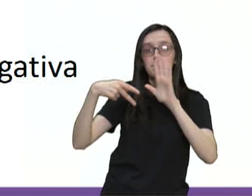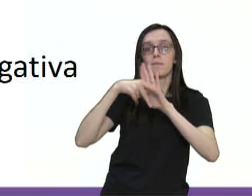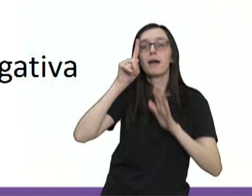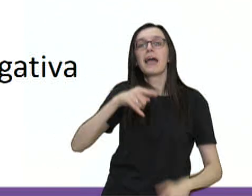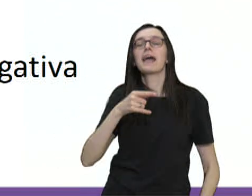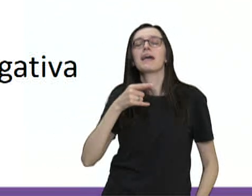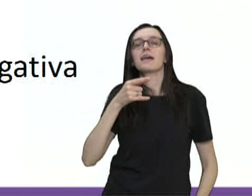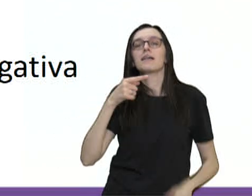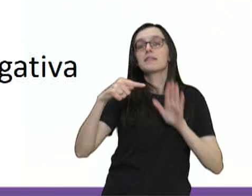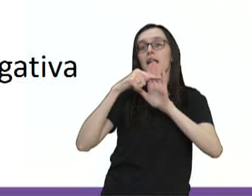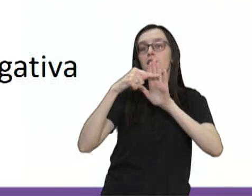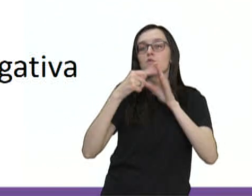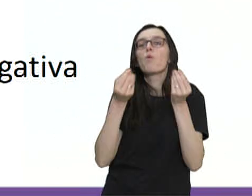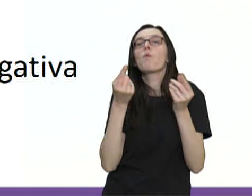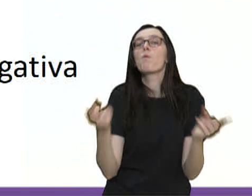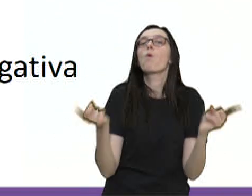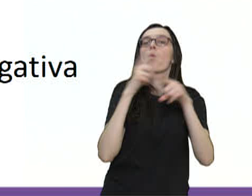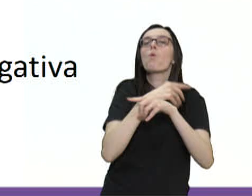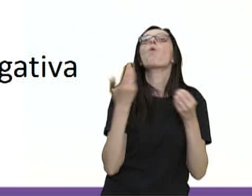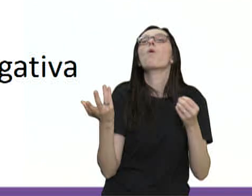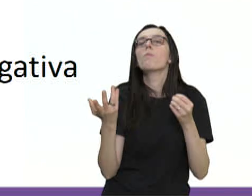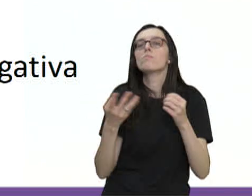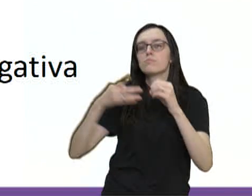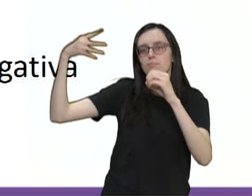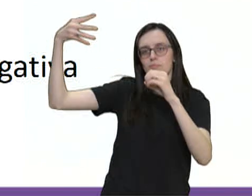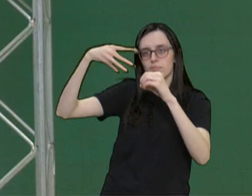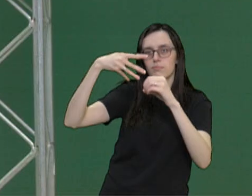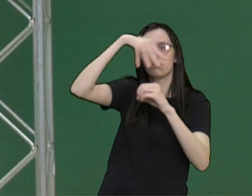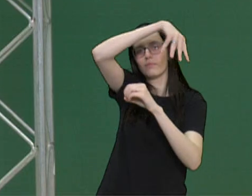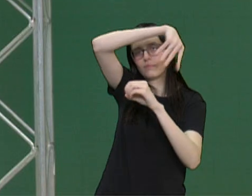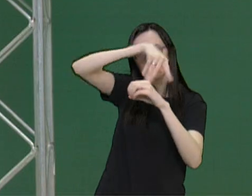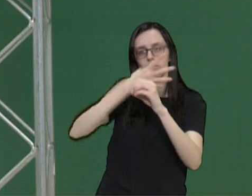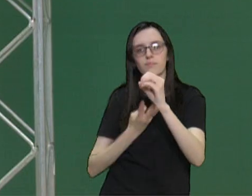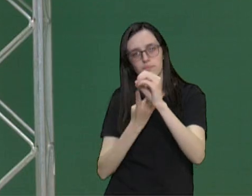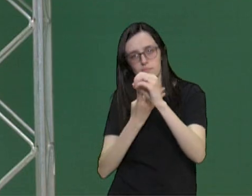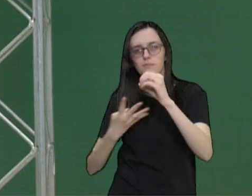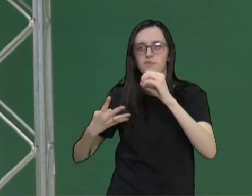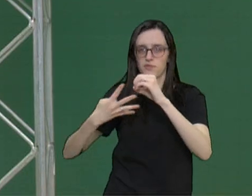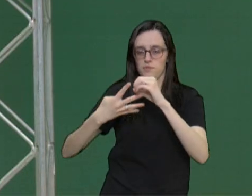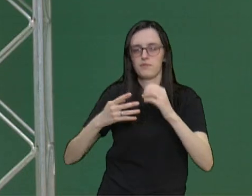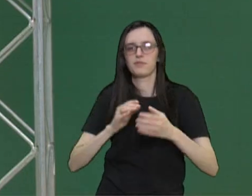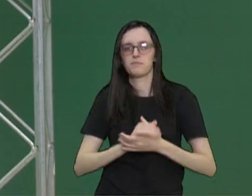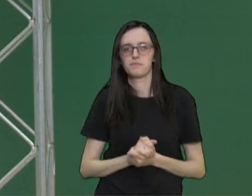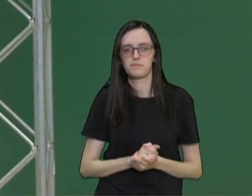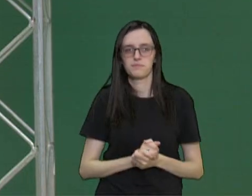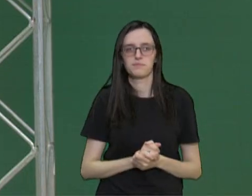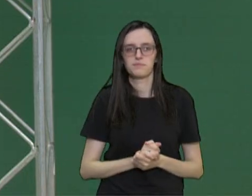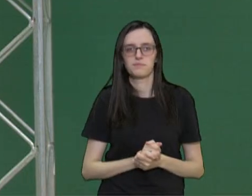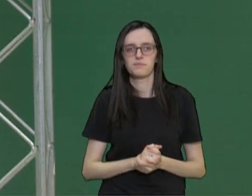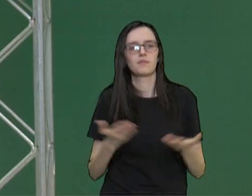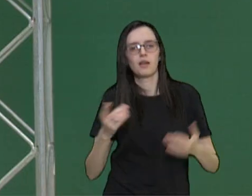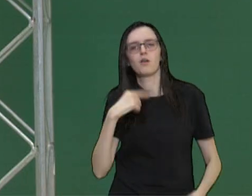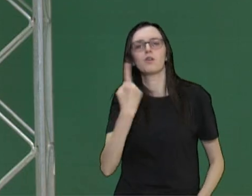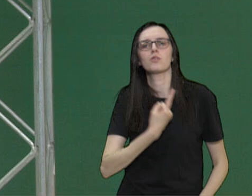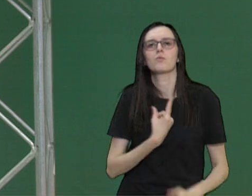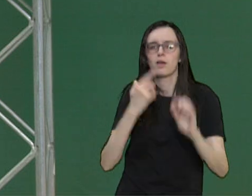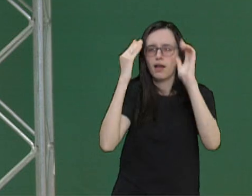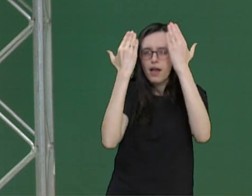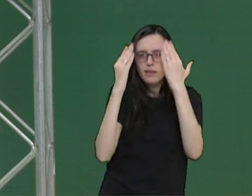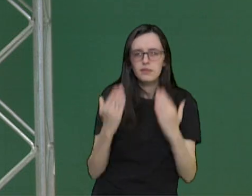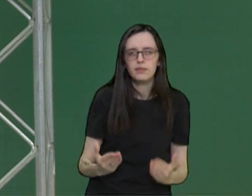negativa, procedimento contrário, as cargas aqui no caso convergem. Vamos analisar